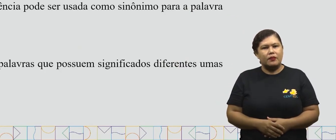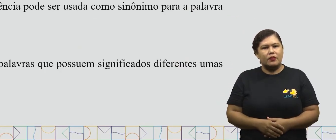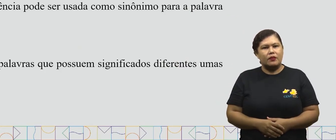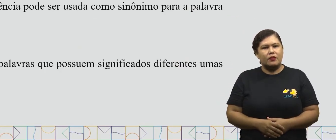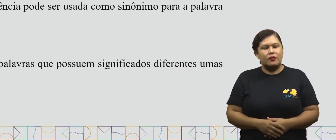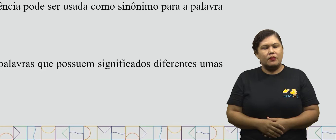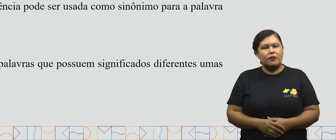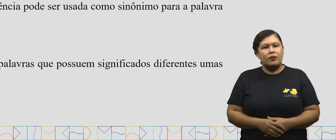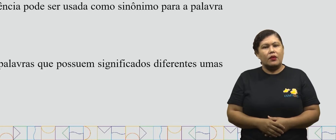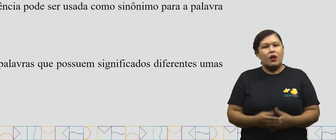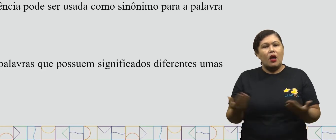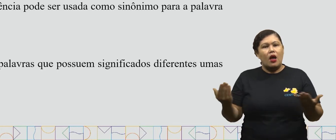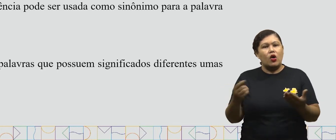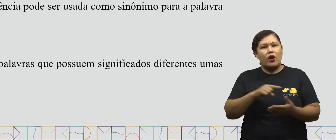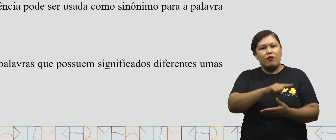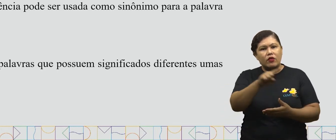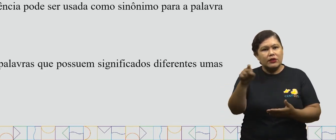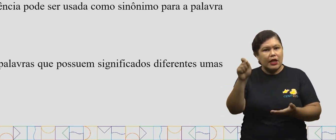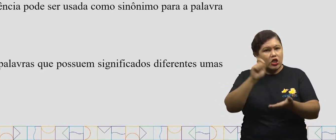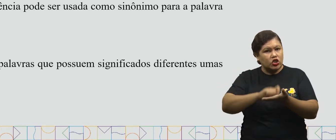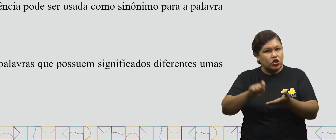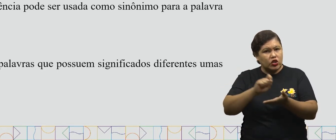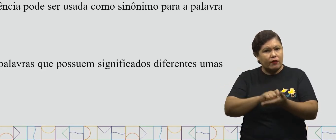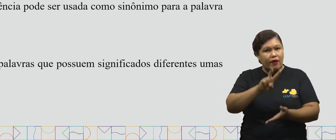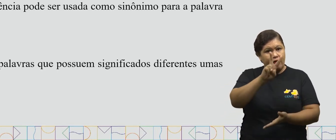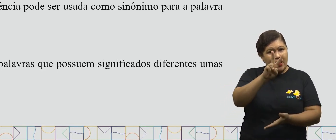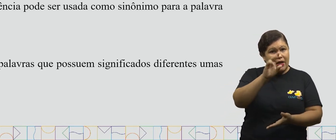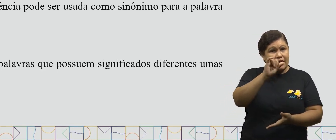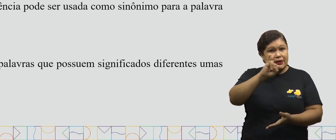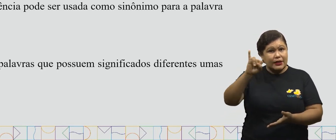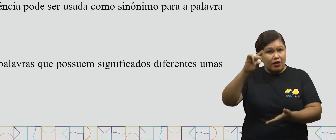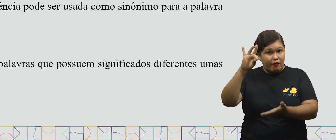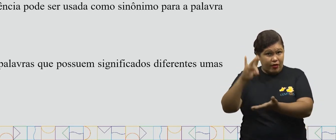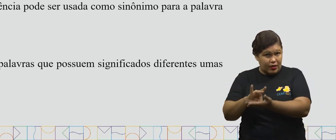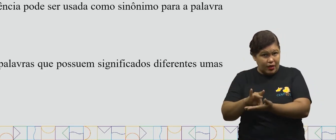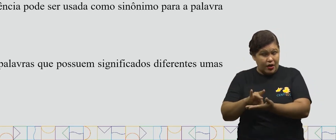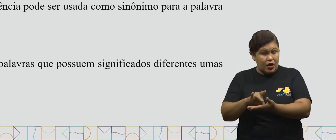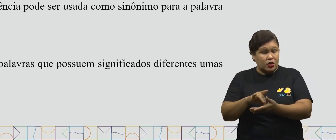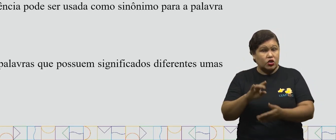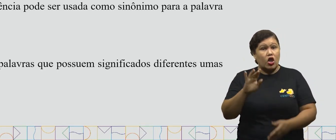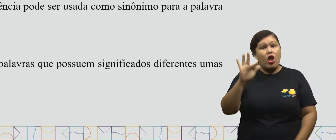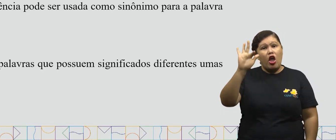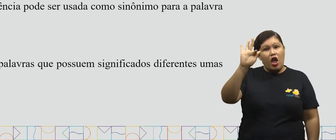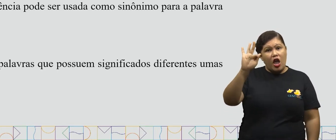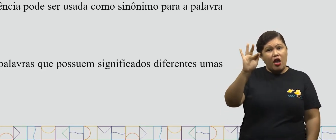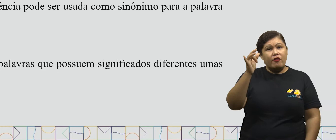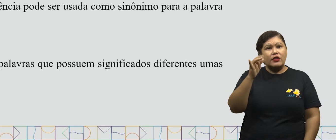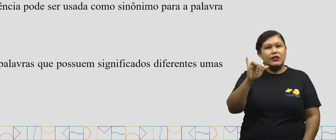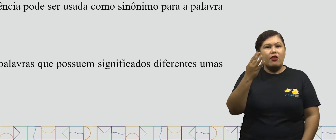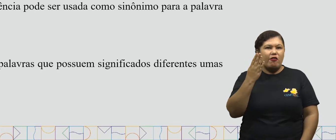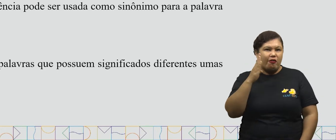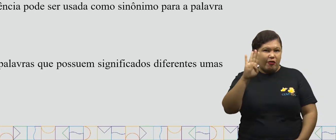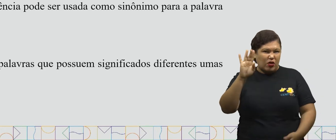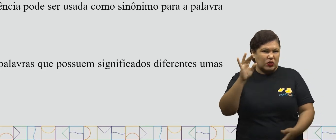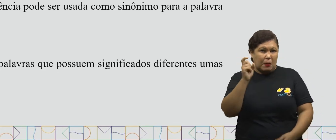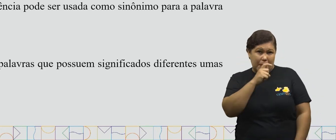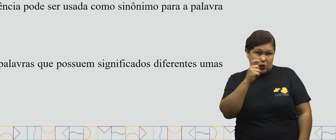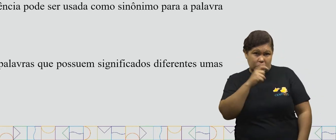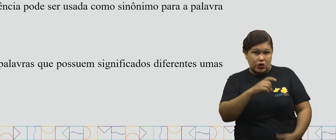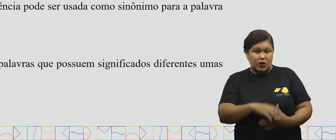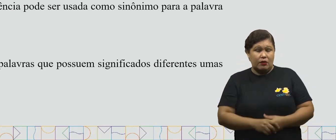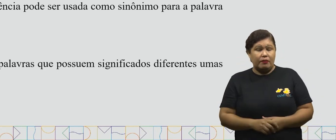Letra B. Escreva V para verdadeiro e F para falso. A palavra